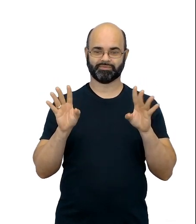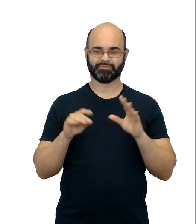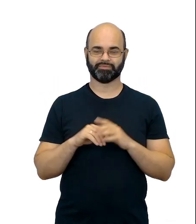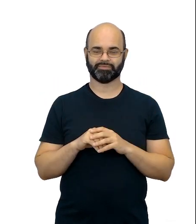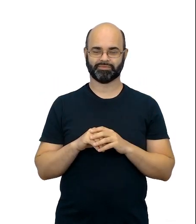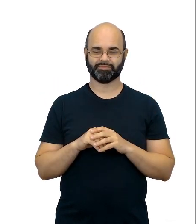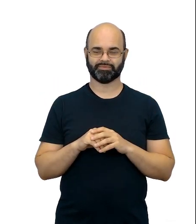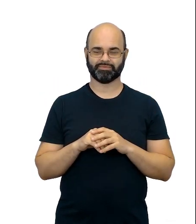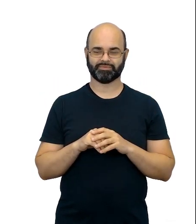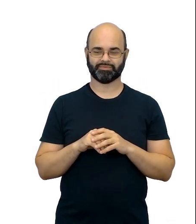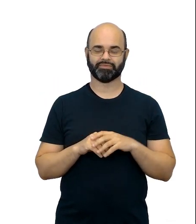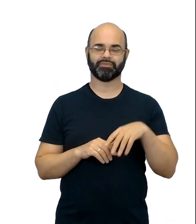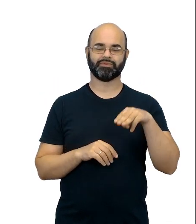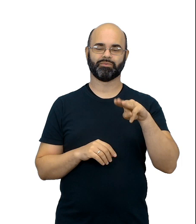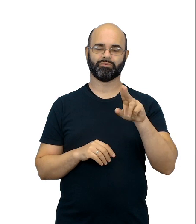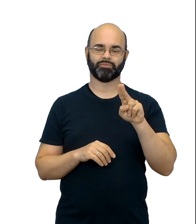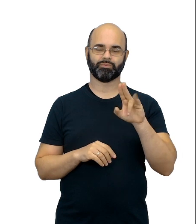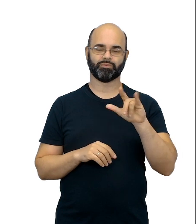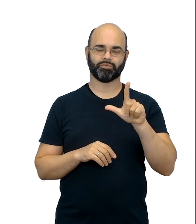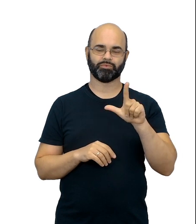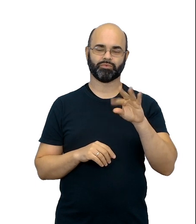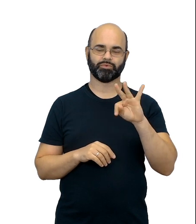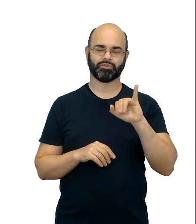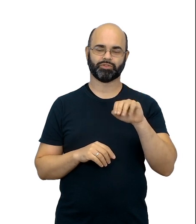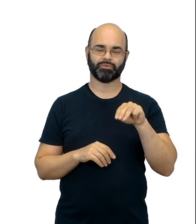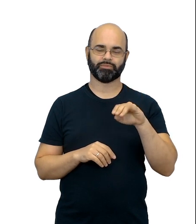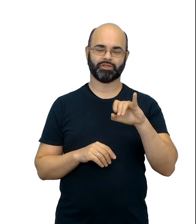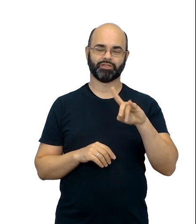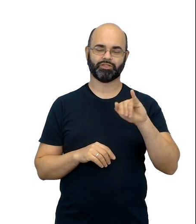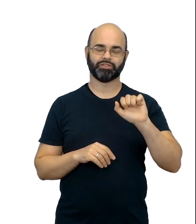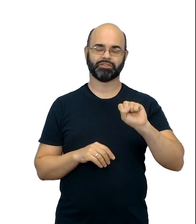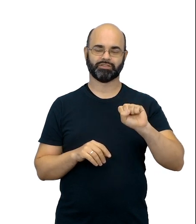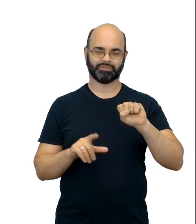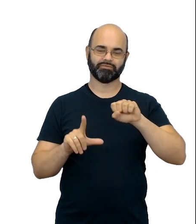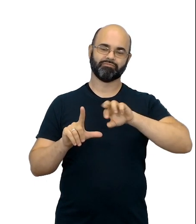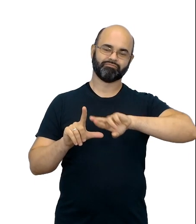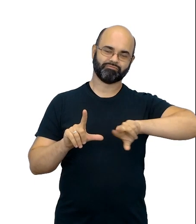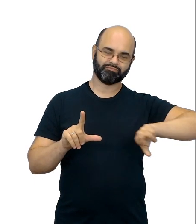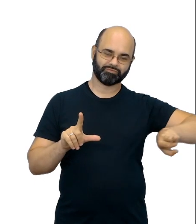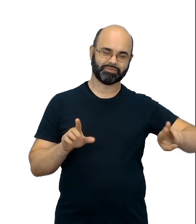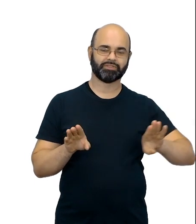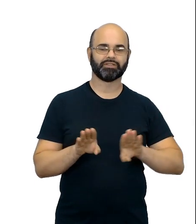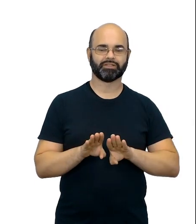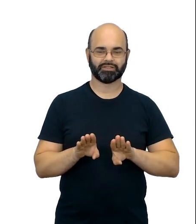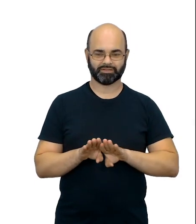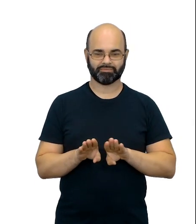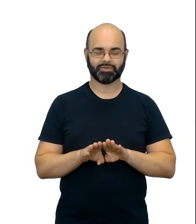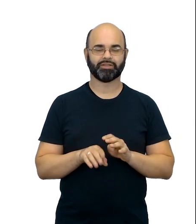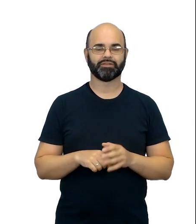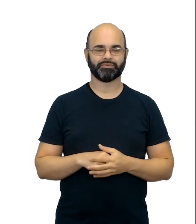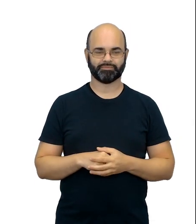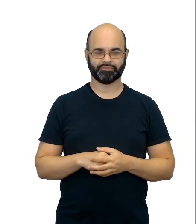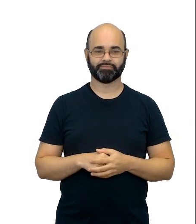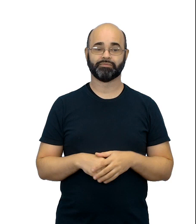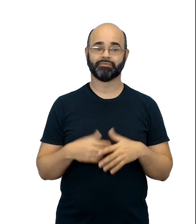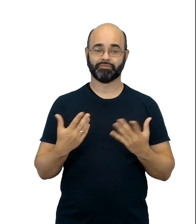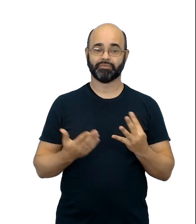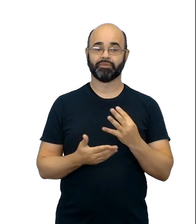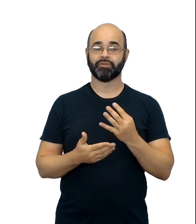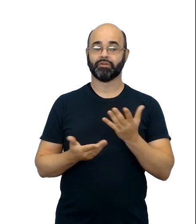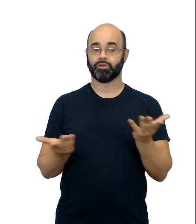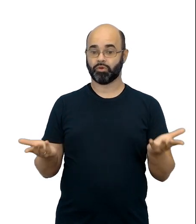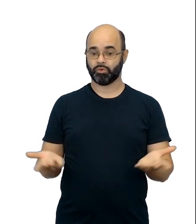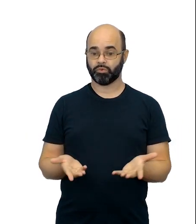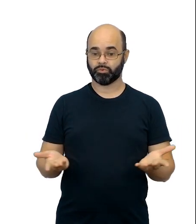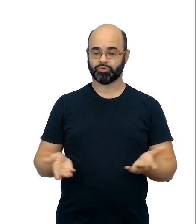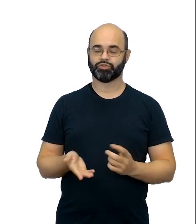multimídias. Então, nós precisamos também estar conectados nesse sentido, não é mesmo, professores? Então, quando nós pensamos nas tecnologias